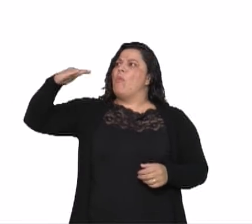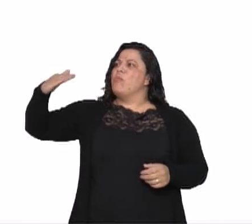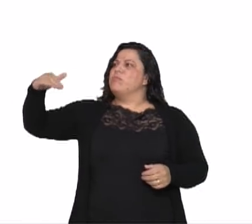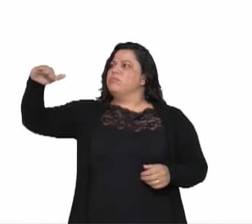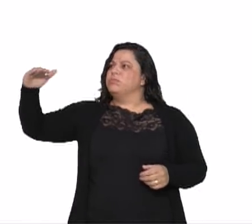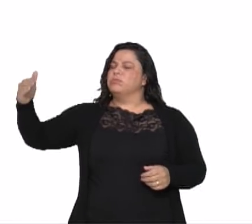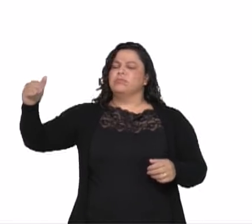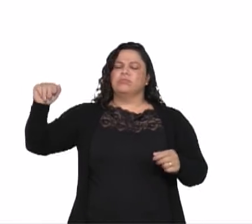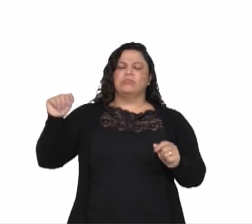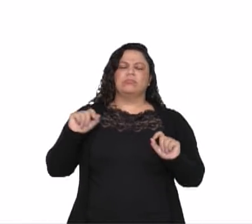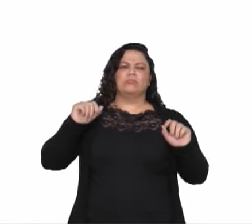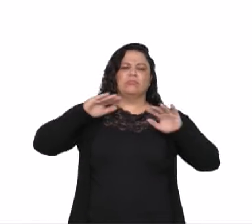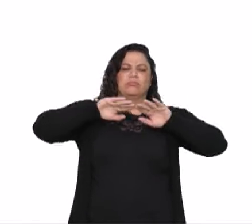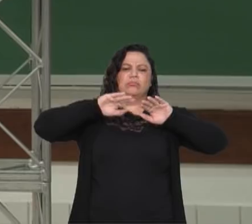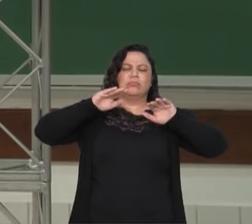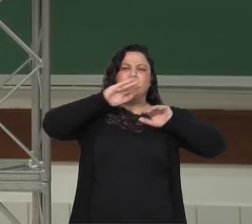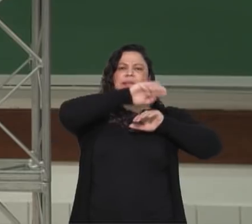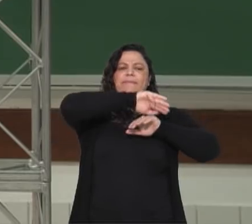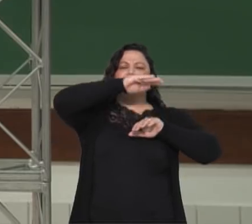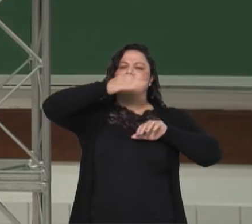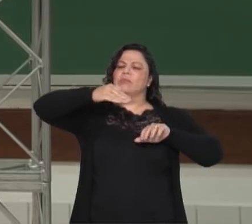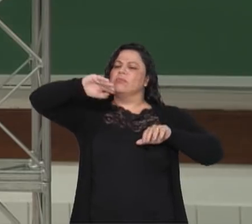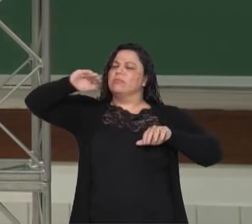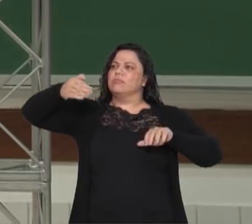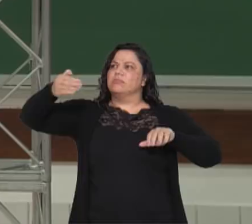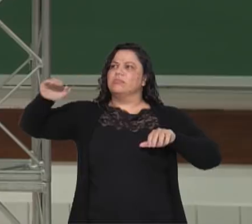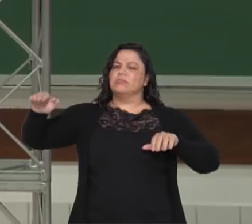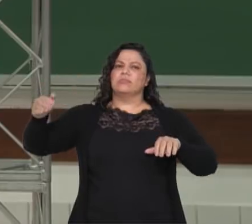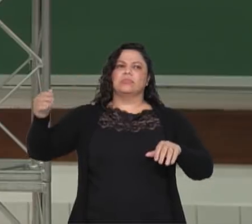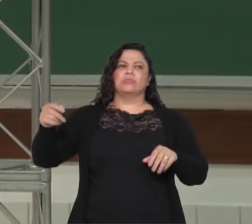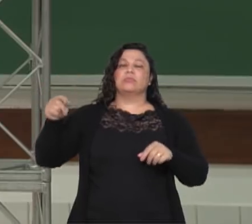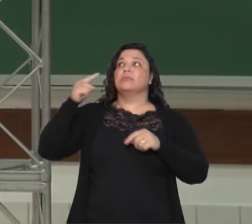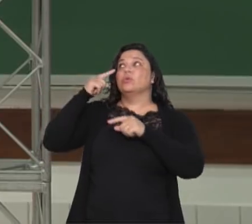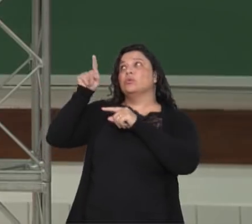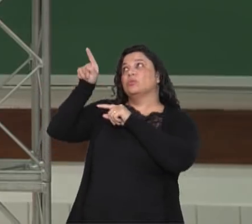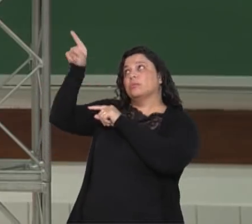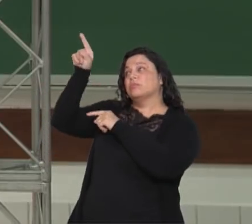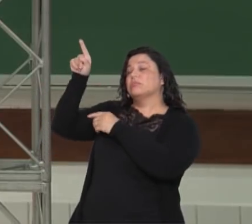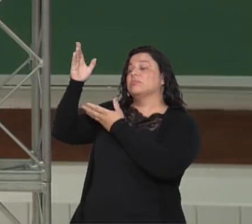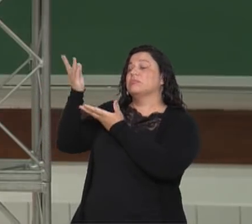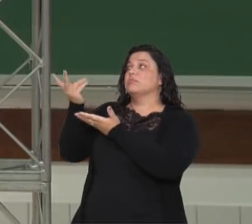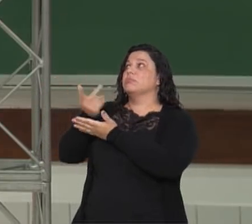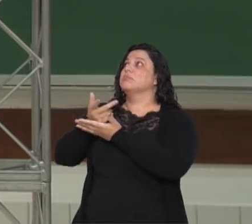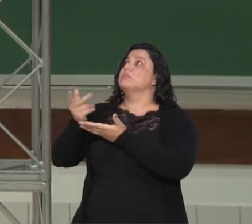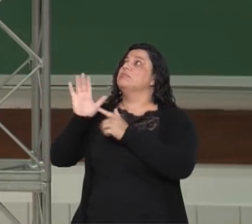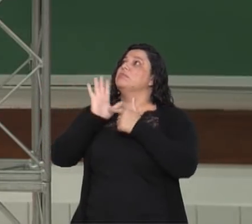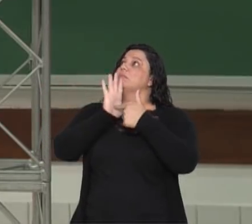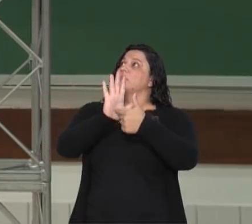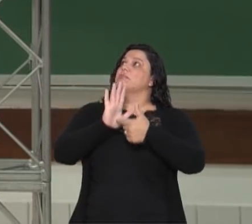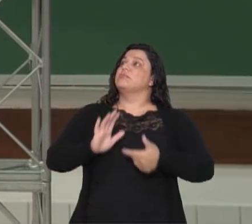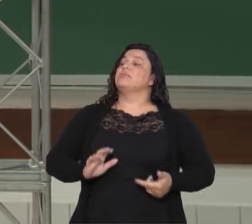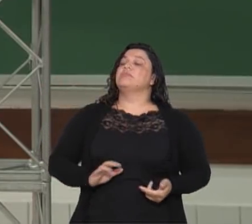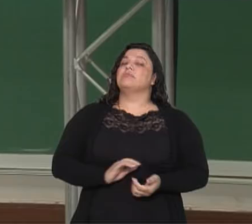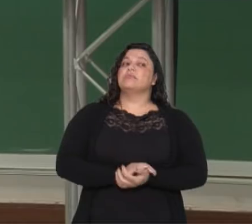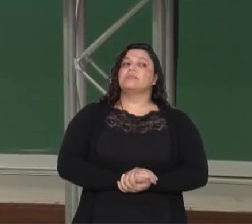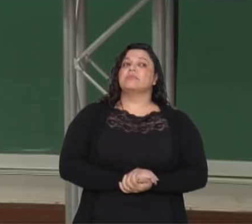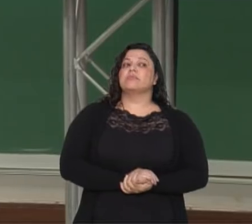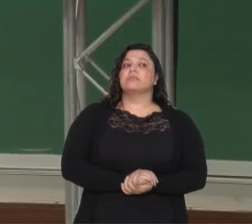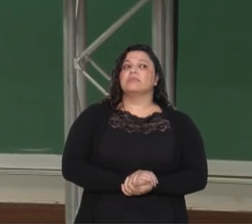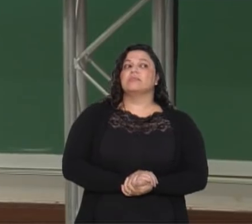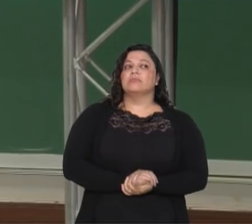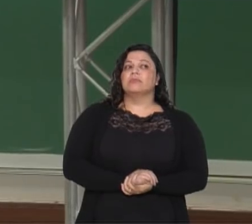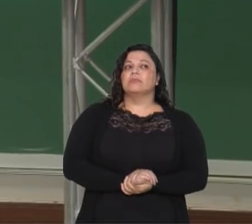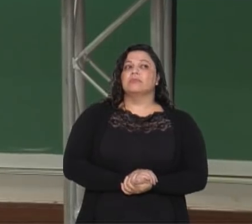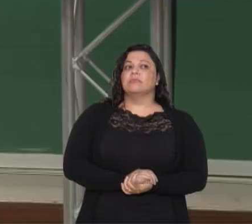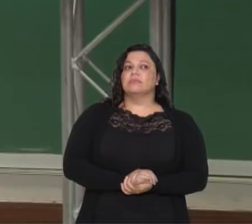esse desenho aqui para representar. Aqui uma fonte material levando